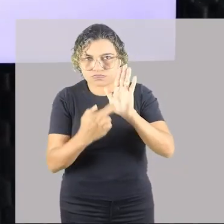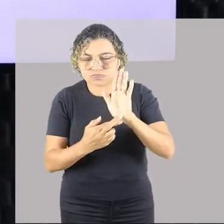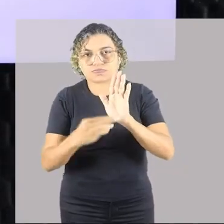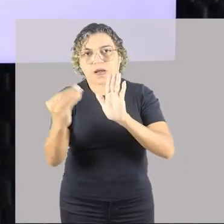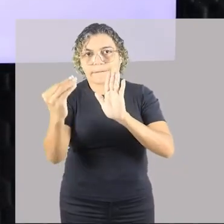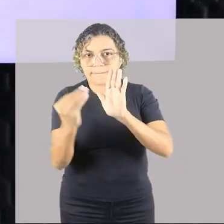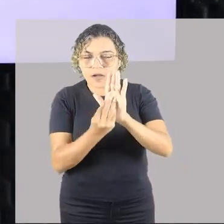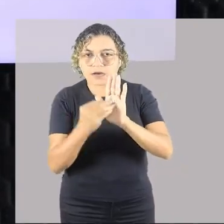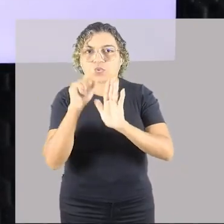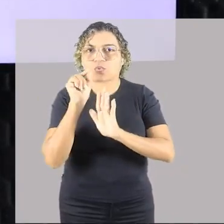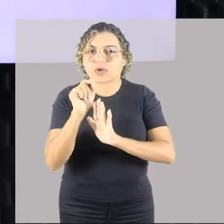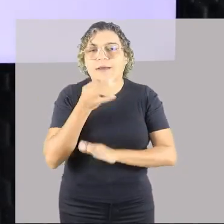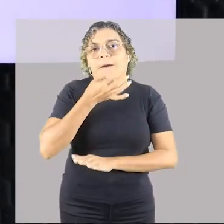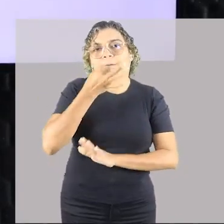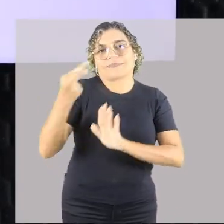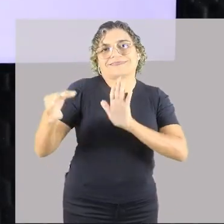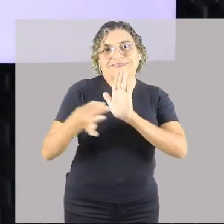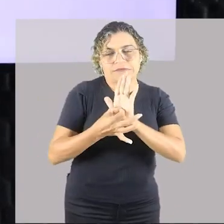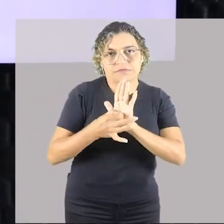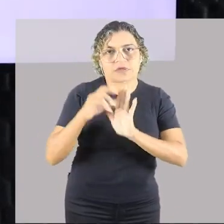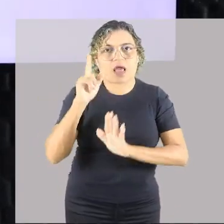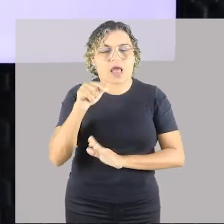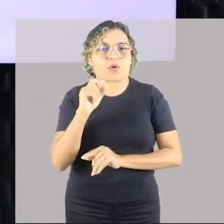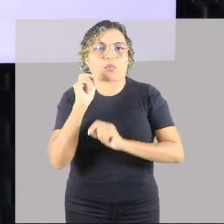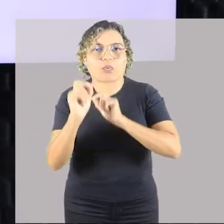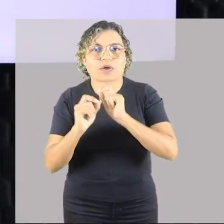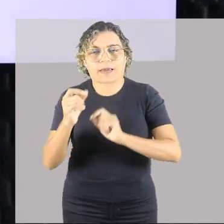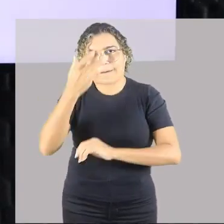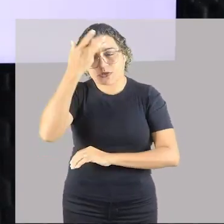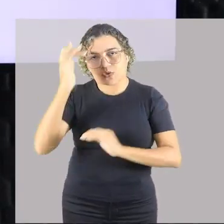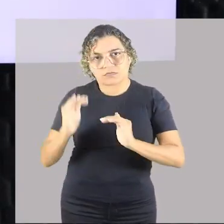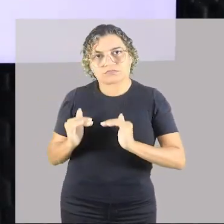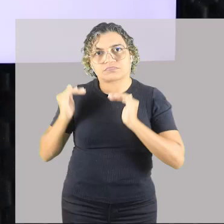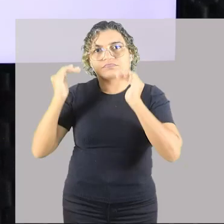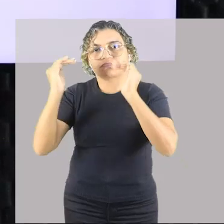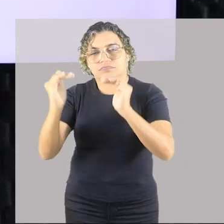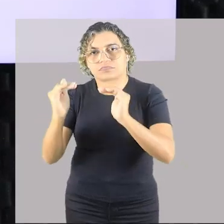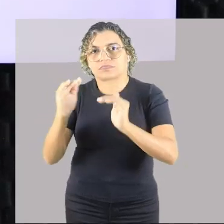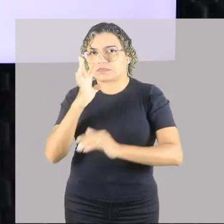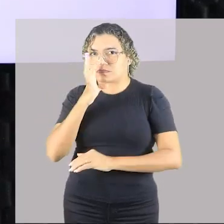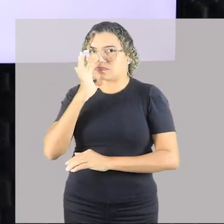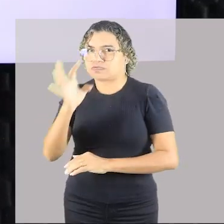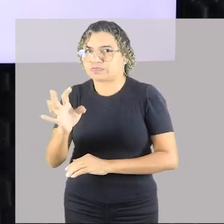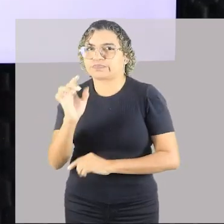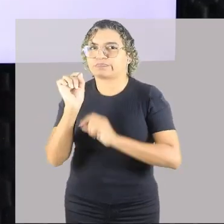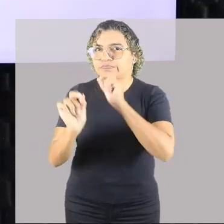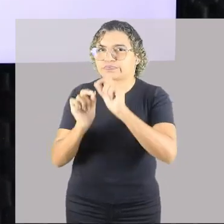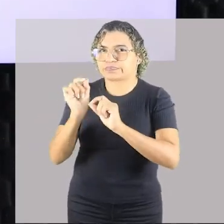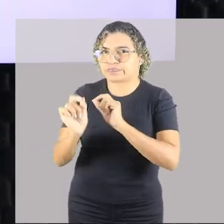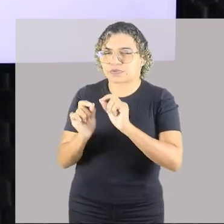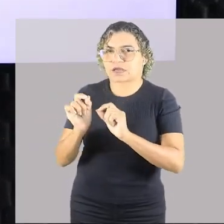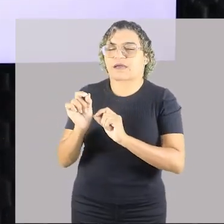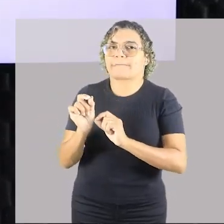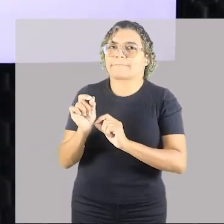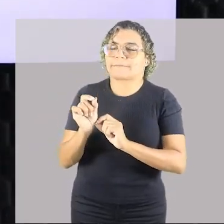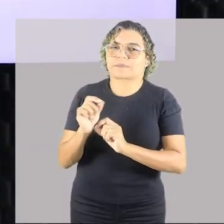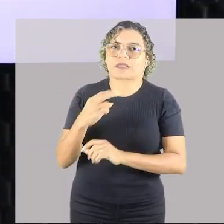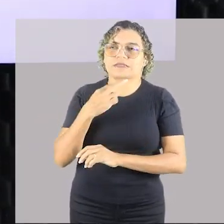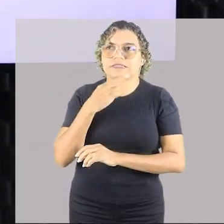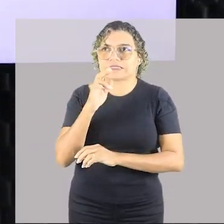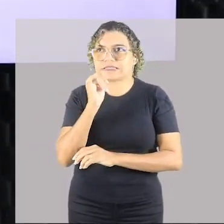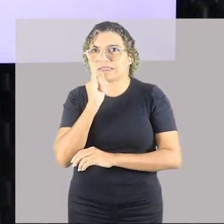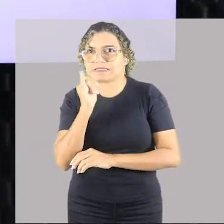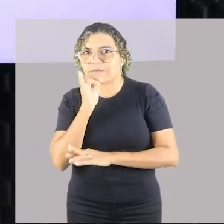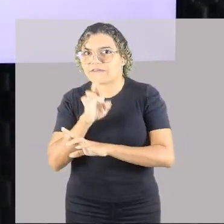vão opinar, vão dar um parecer, ou seja, que admite que a autoridade julgadora expresse posição em sentido divergente